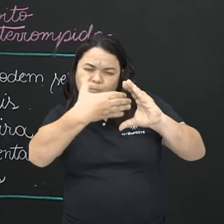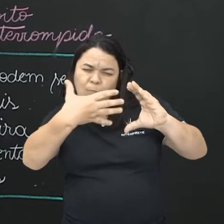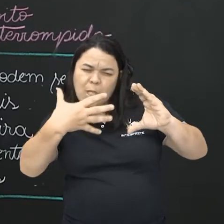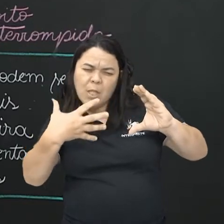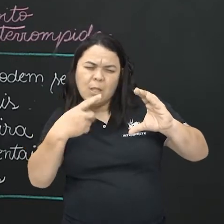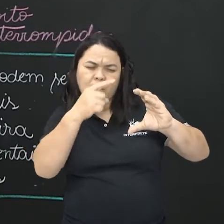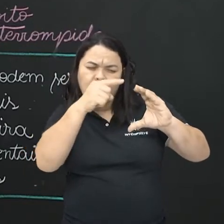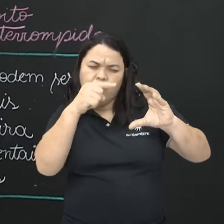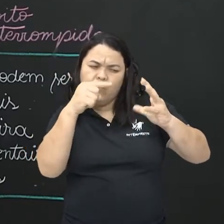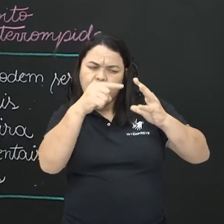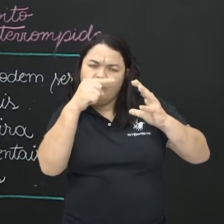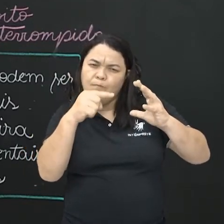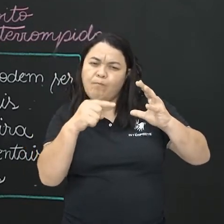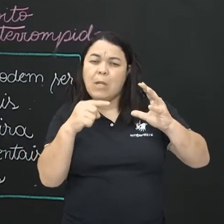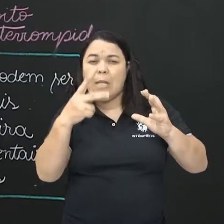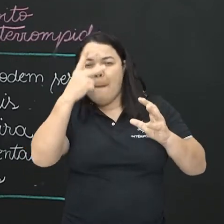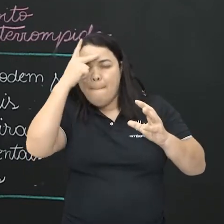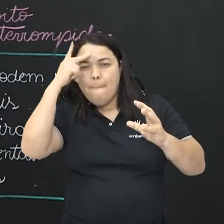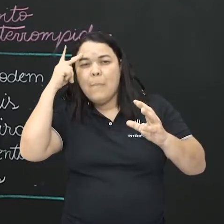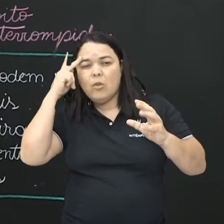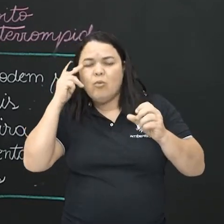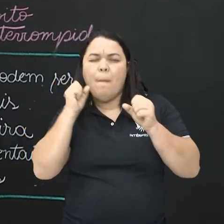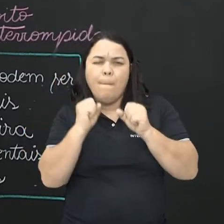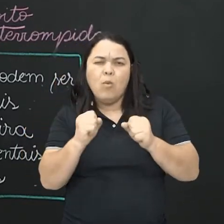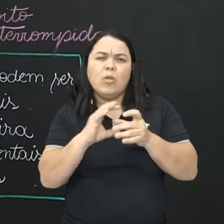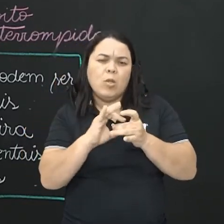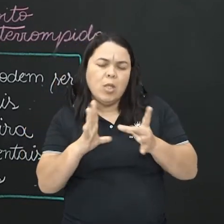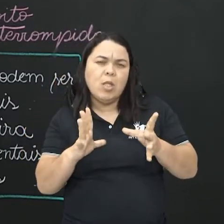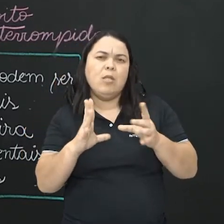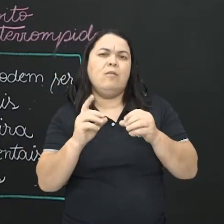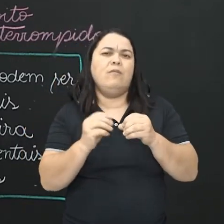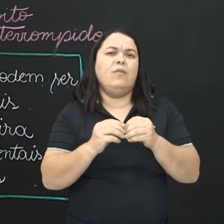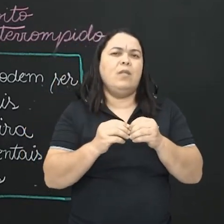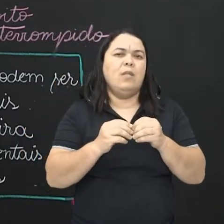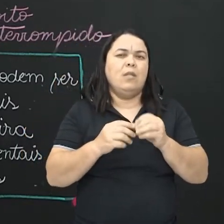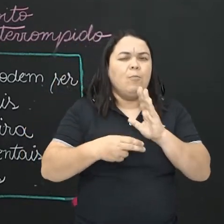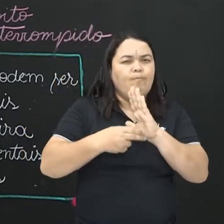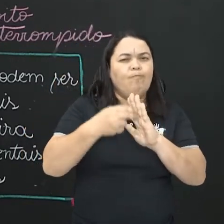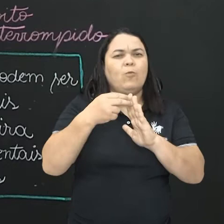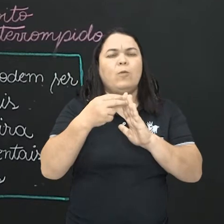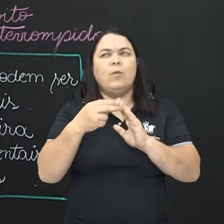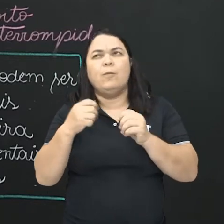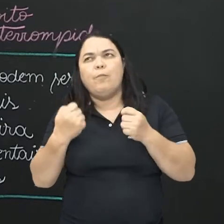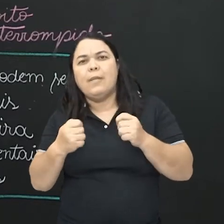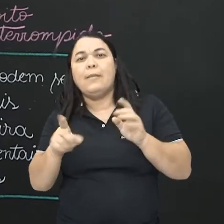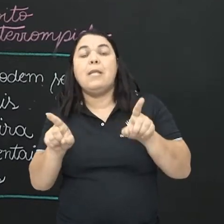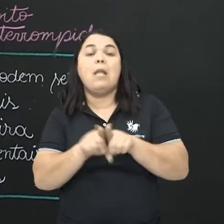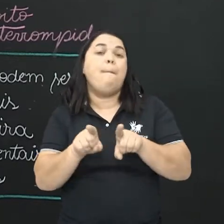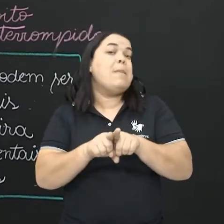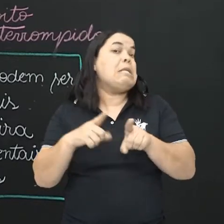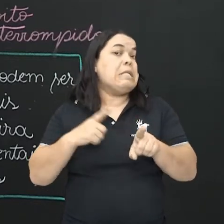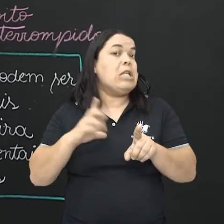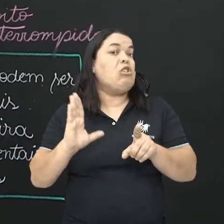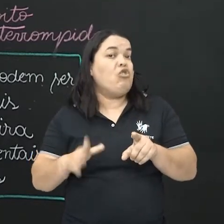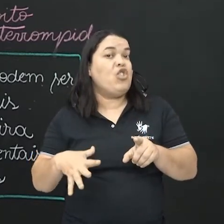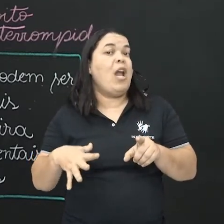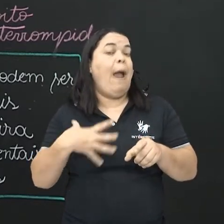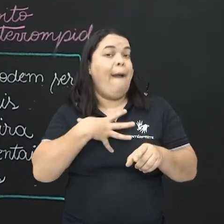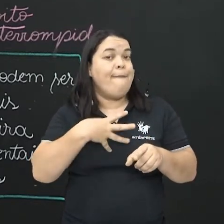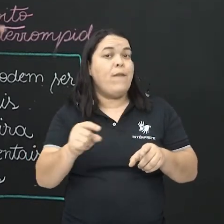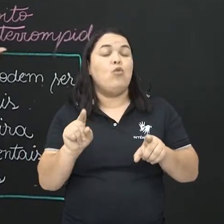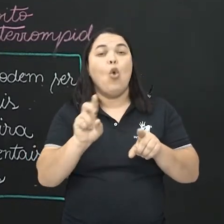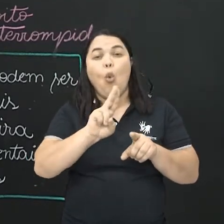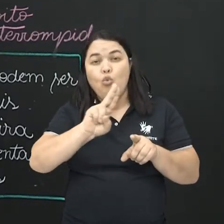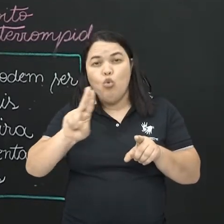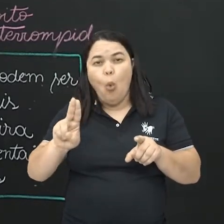isso gratuitamente, então tem que ter uma idade X, uma quantidade de filhos, que são a chamada